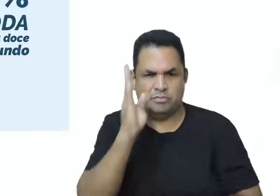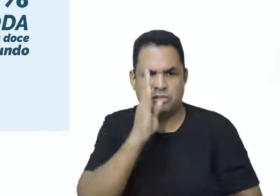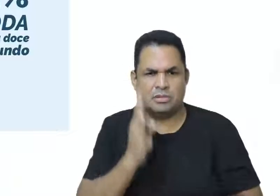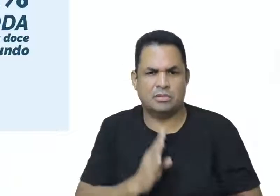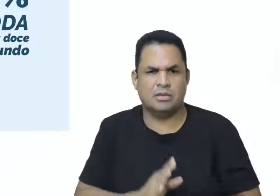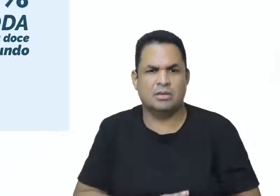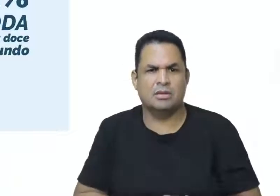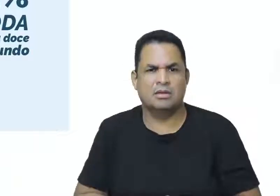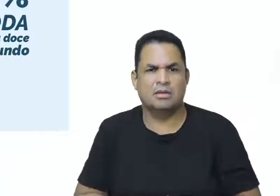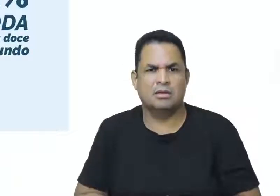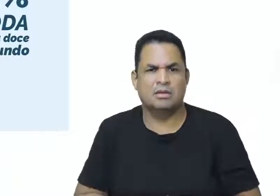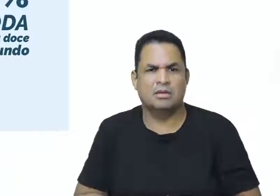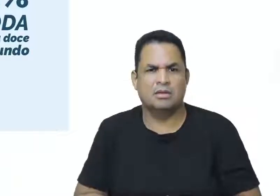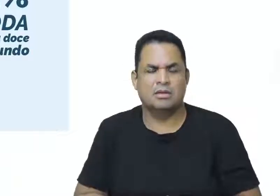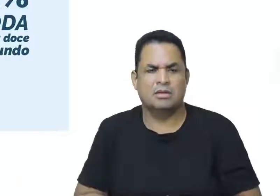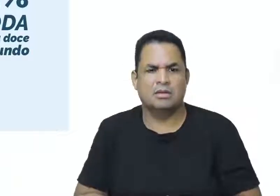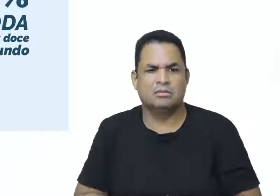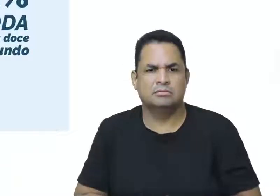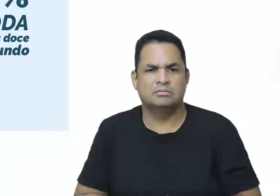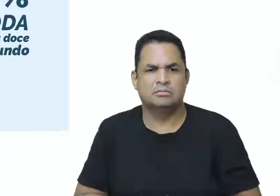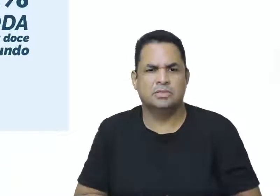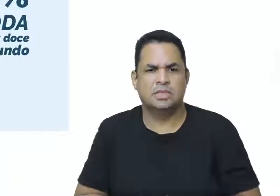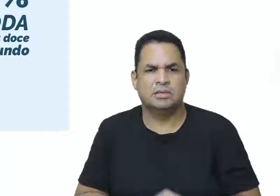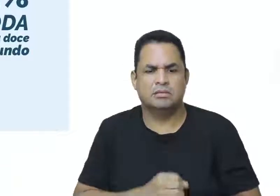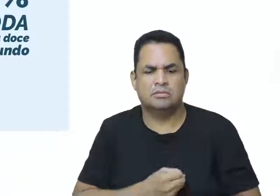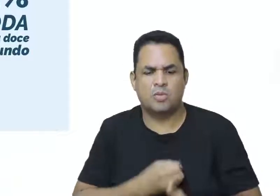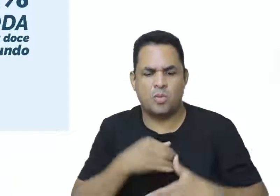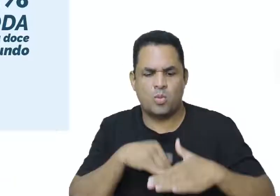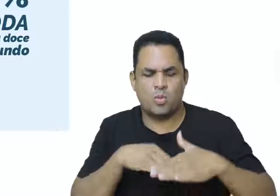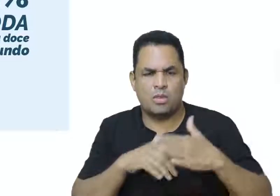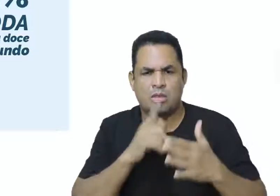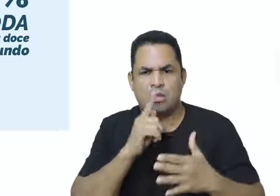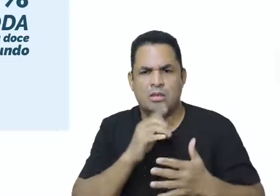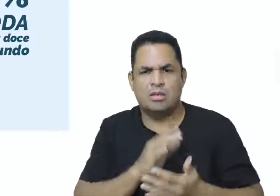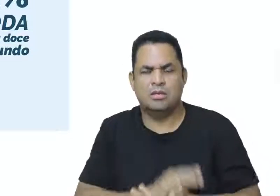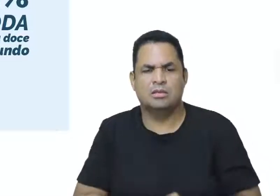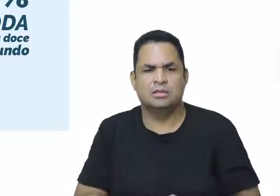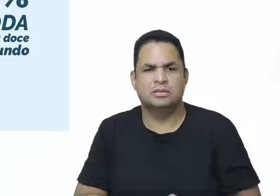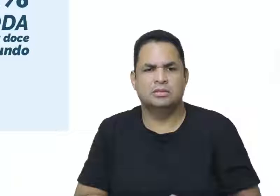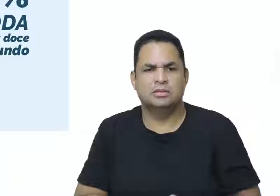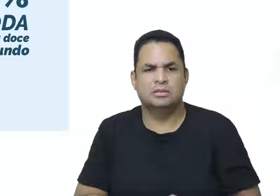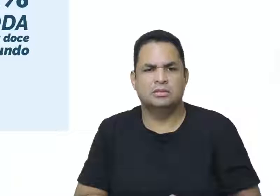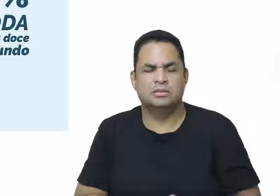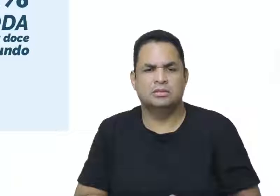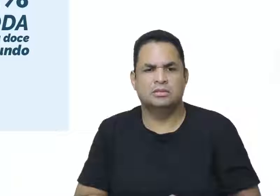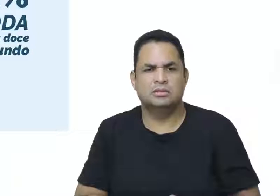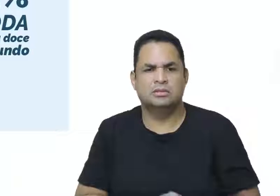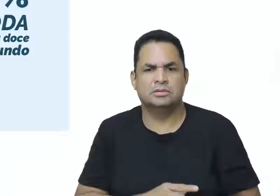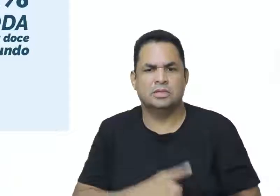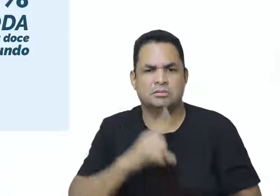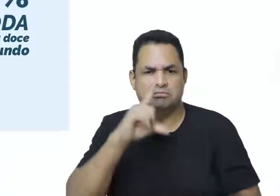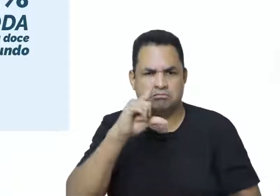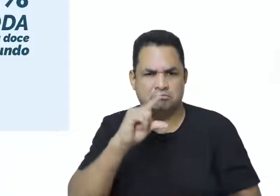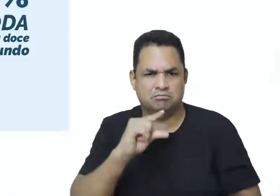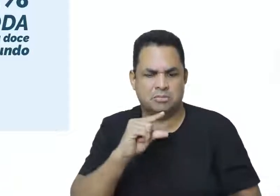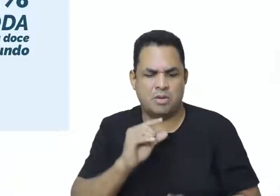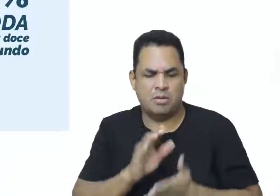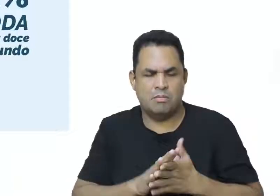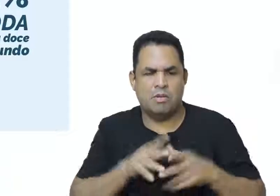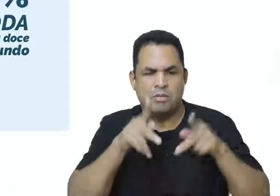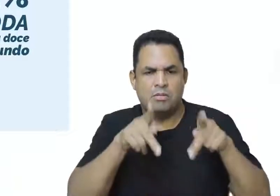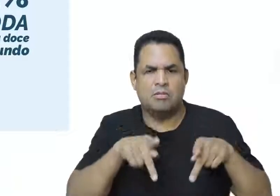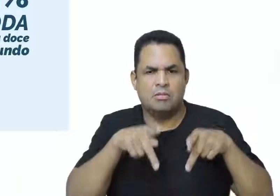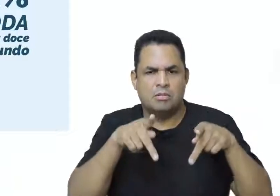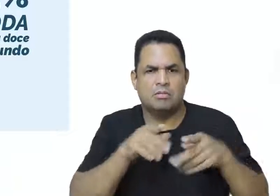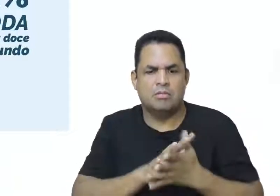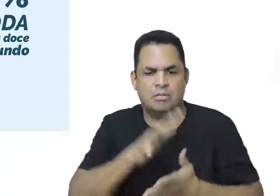água, só que essa reserva da água do Brasil está onde? Na parte onde tem a menor população absoluta, que